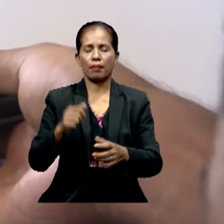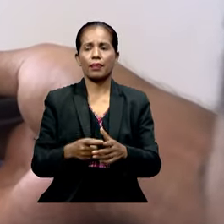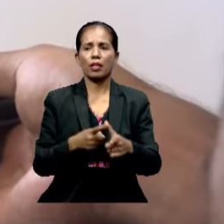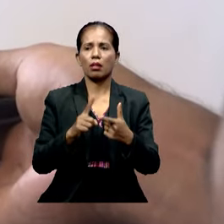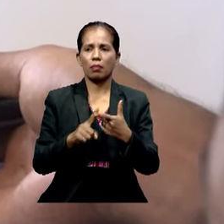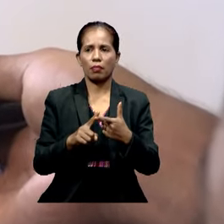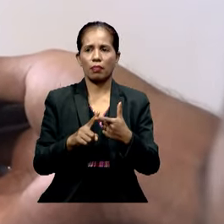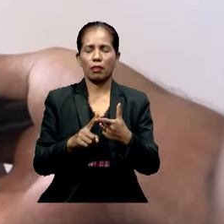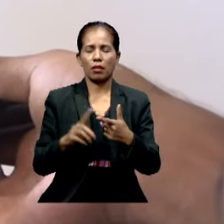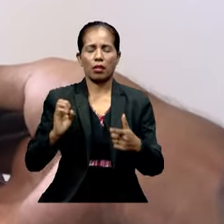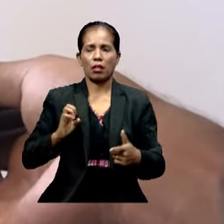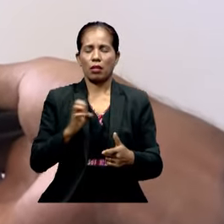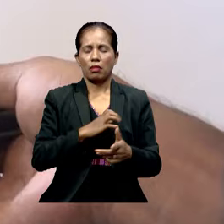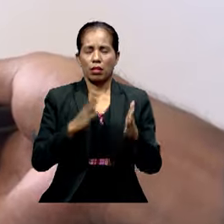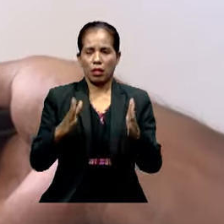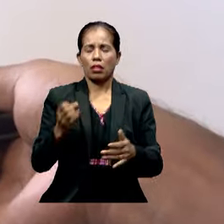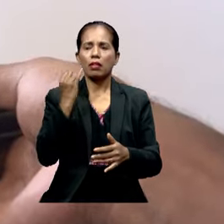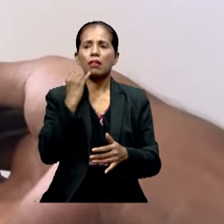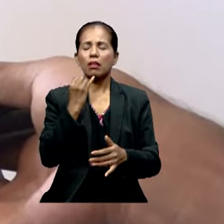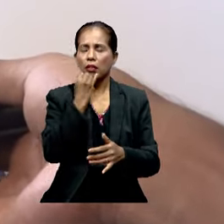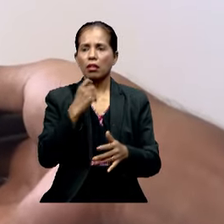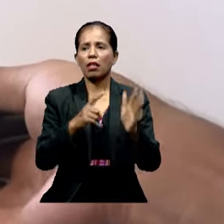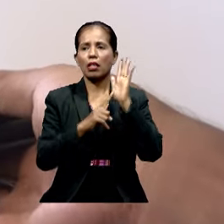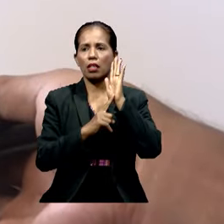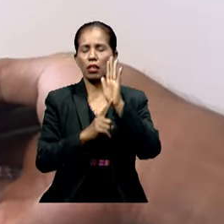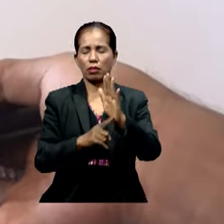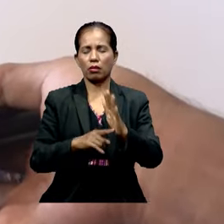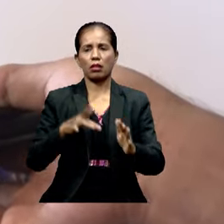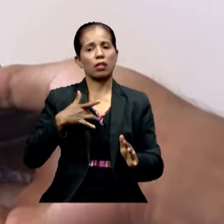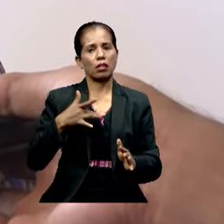depois, embaixador Israel em Nova York, a tudo